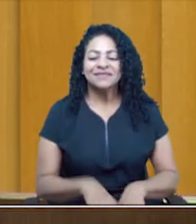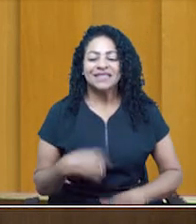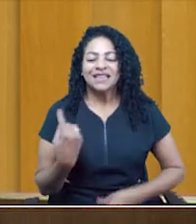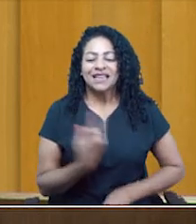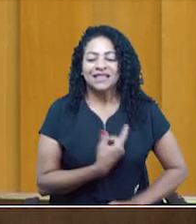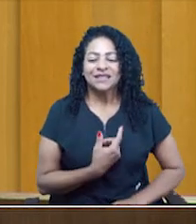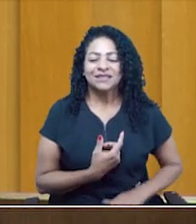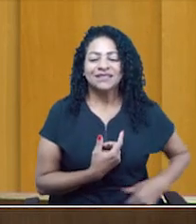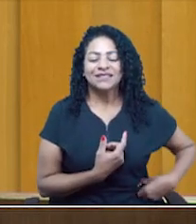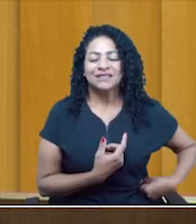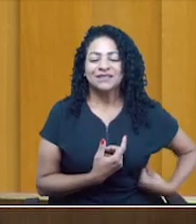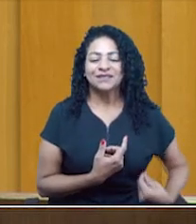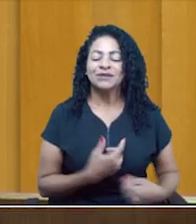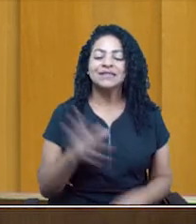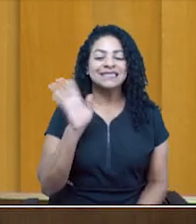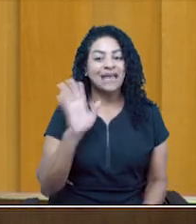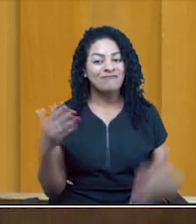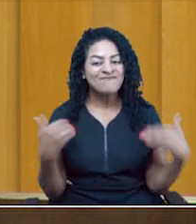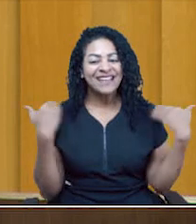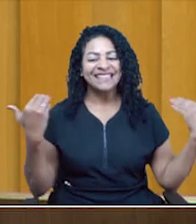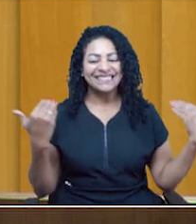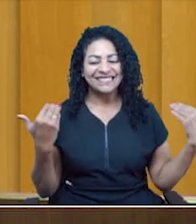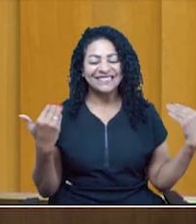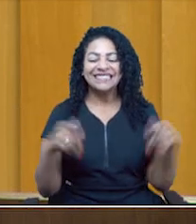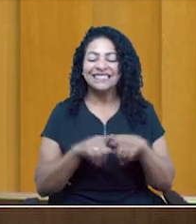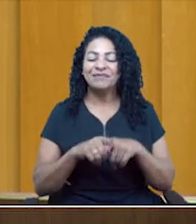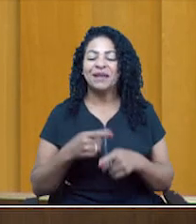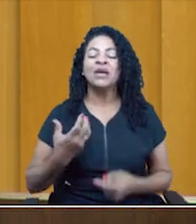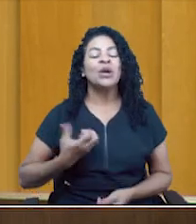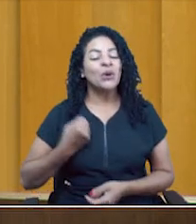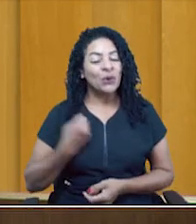últimos 2 anos, e o número de